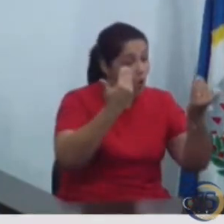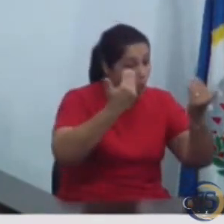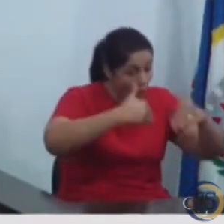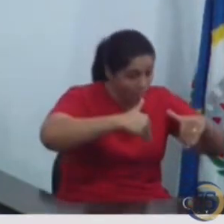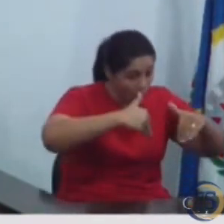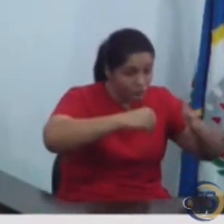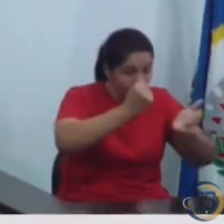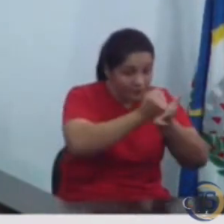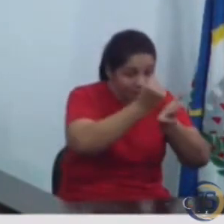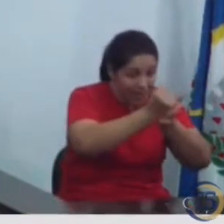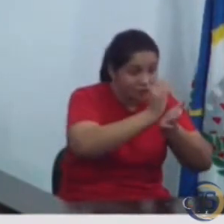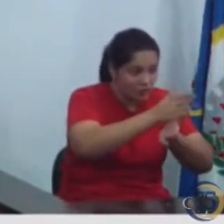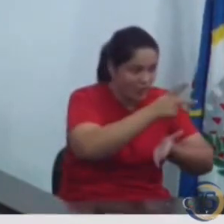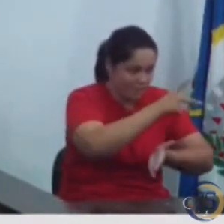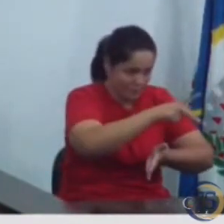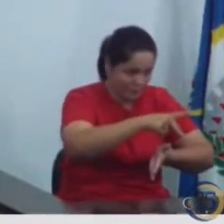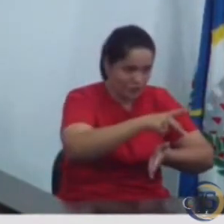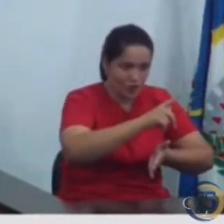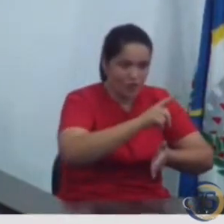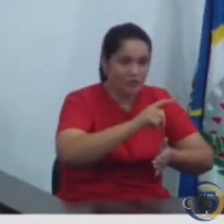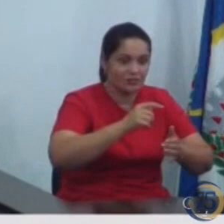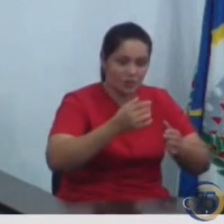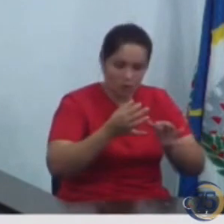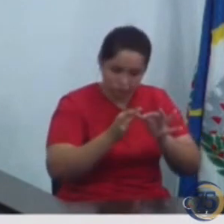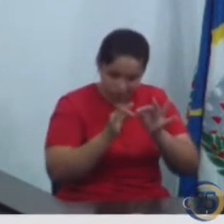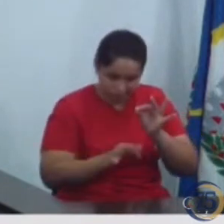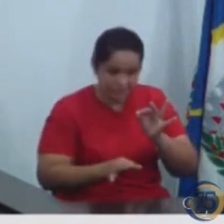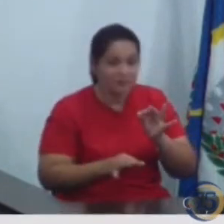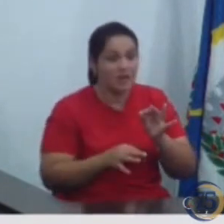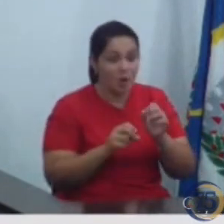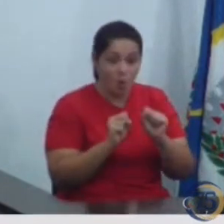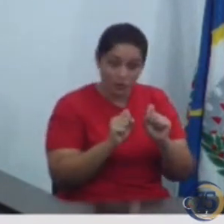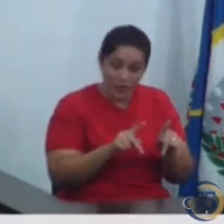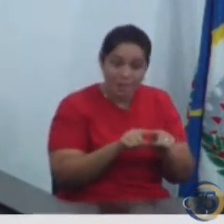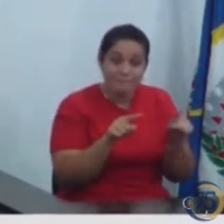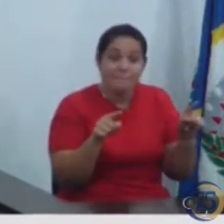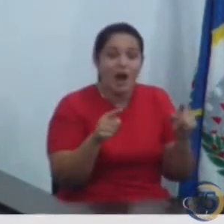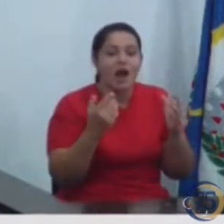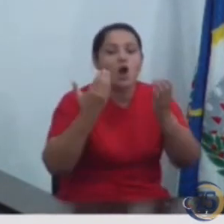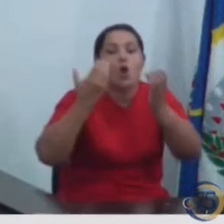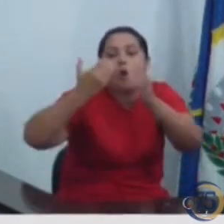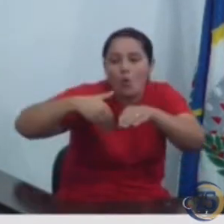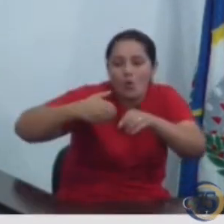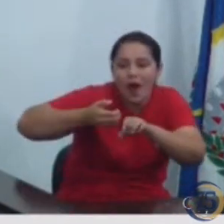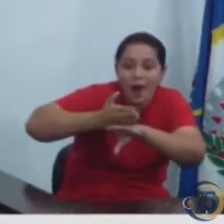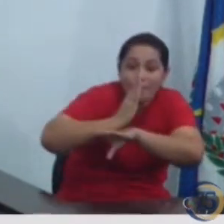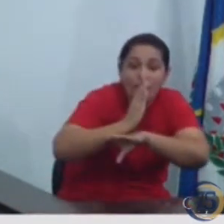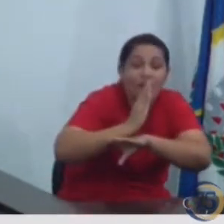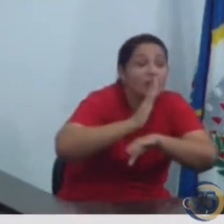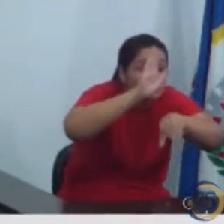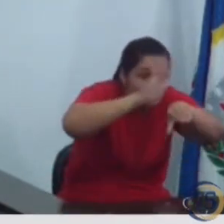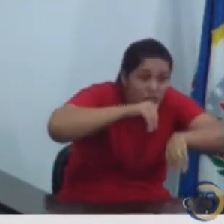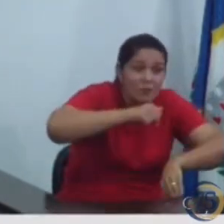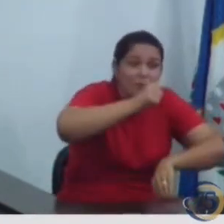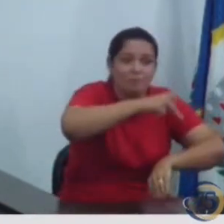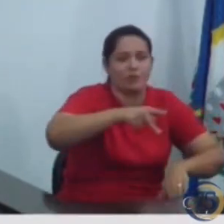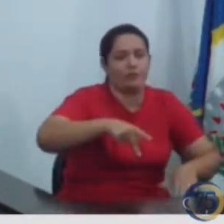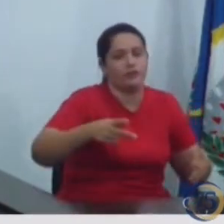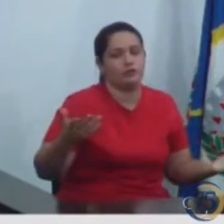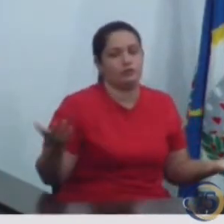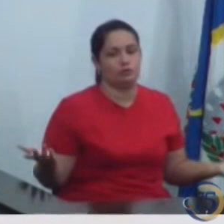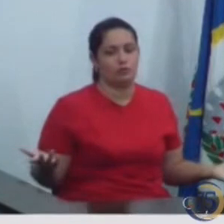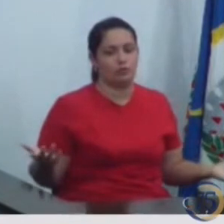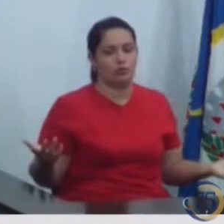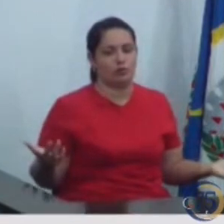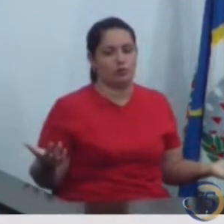Educação resolva com rapidez a situação dos professores temporários que estão em término de contrato e que ainda não foram